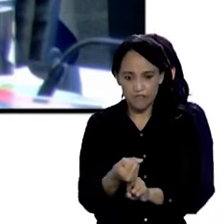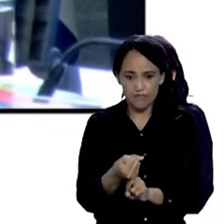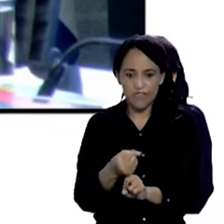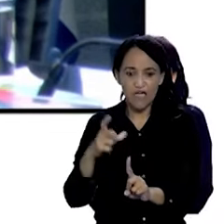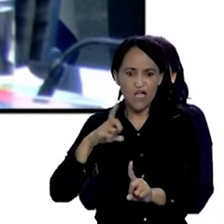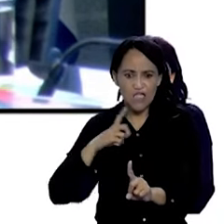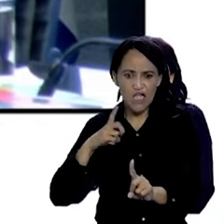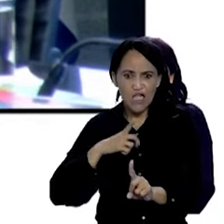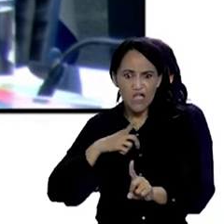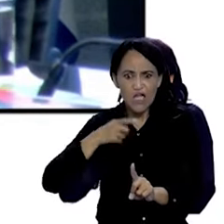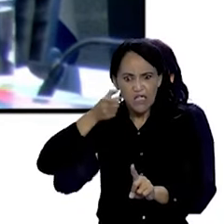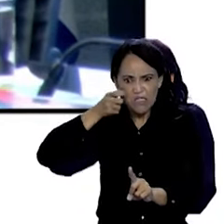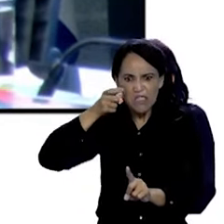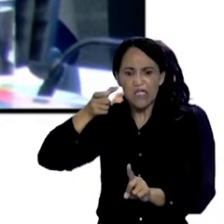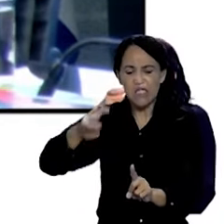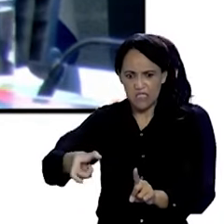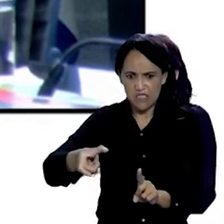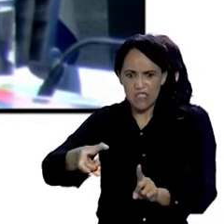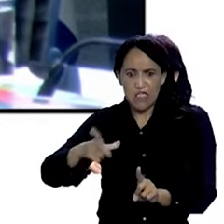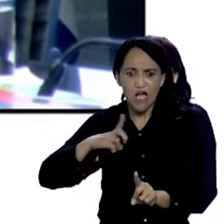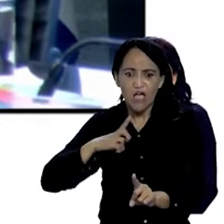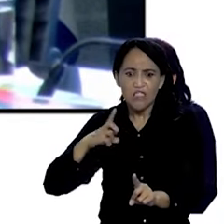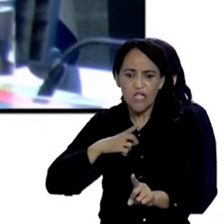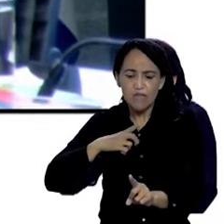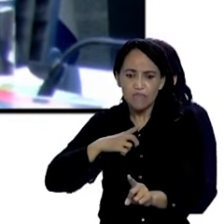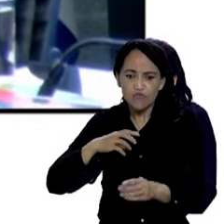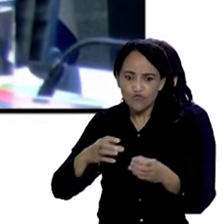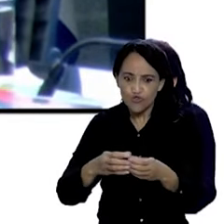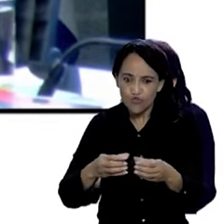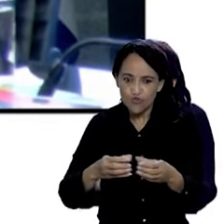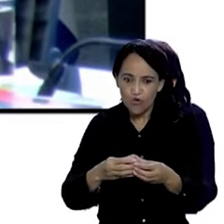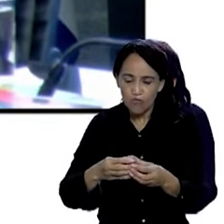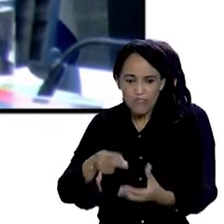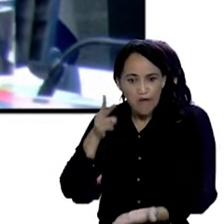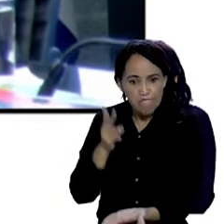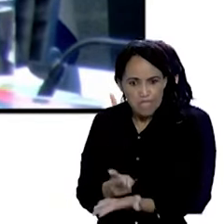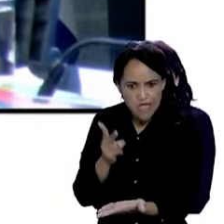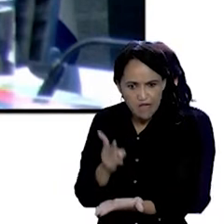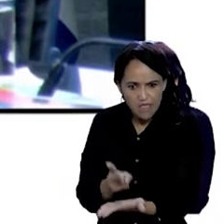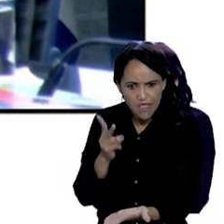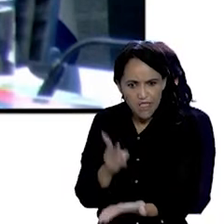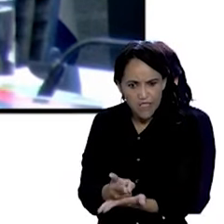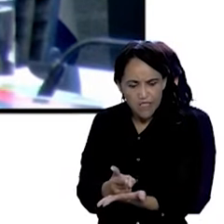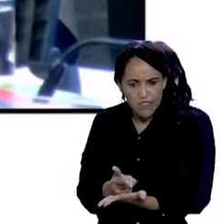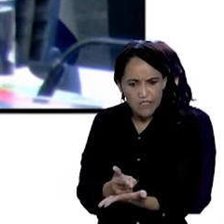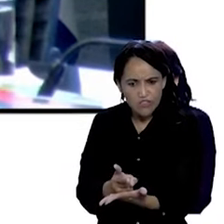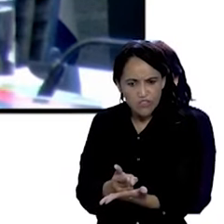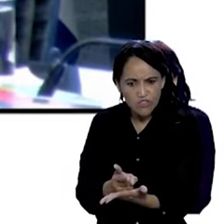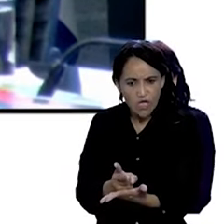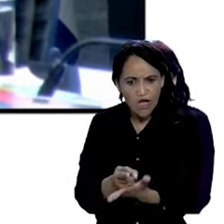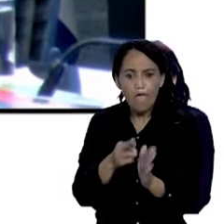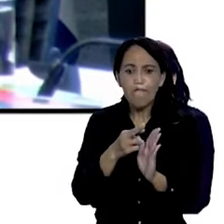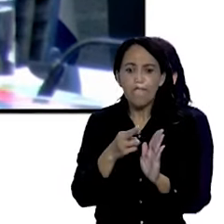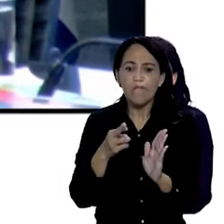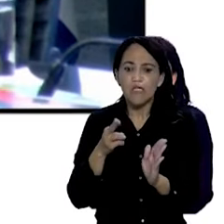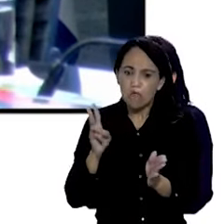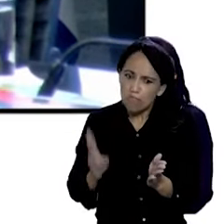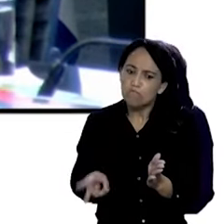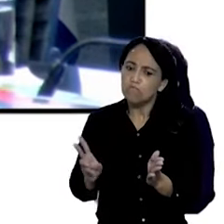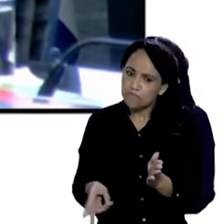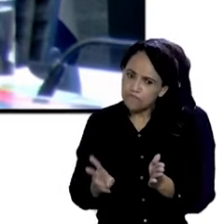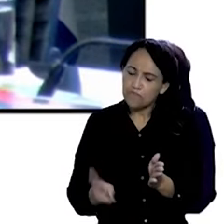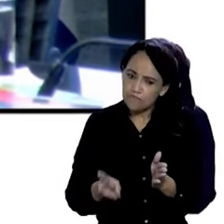turmas permanentes ou regulares Mas pela sobrecarga do